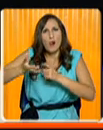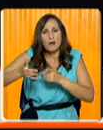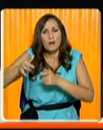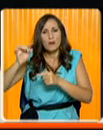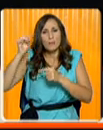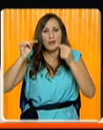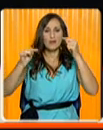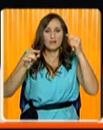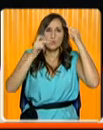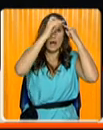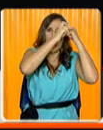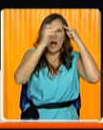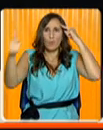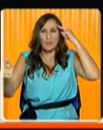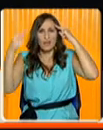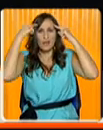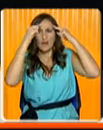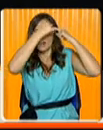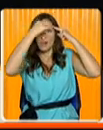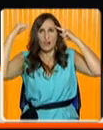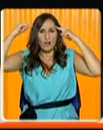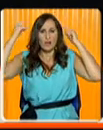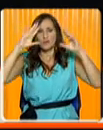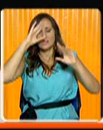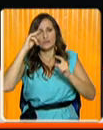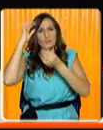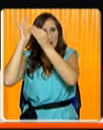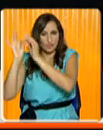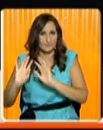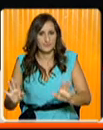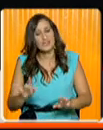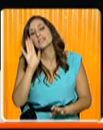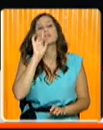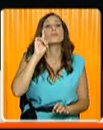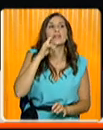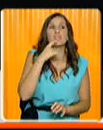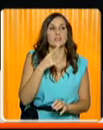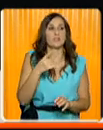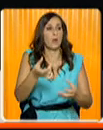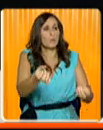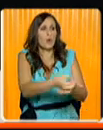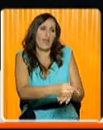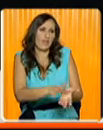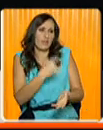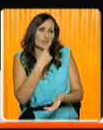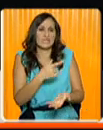para se chegar deste ponto A a este ponto B. Não consigo. Vocês cheguem a este raciocínio. Se ela disse que não tinha